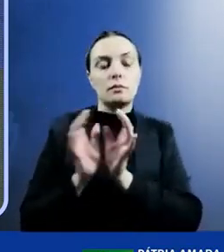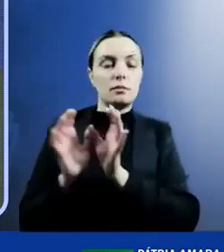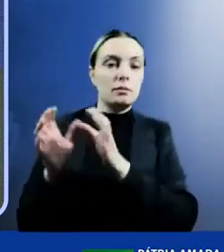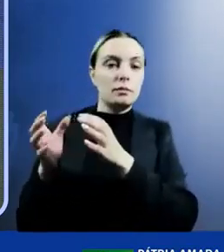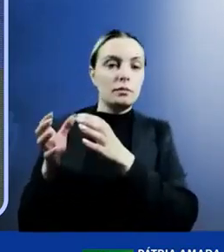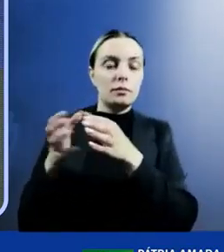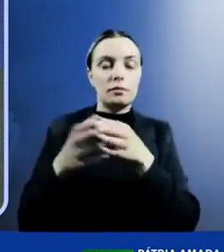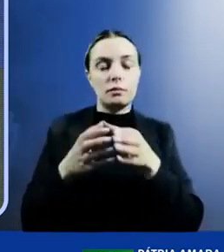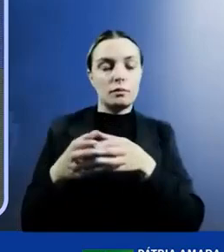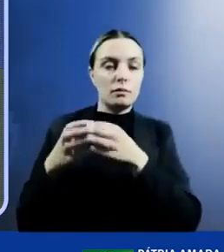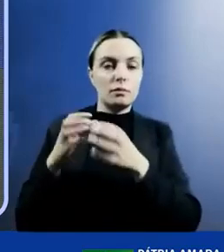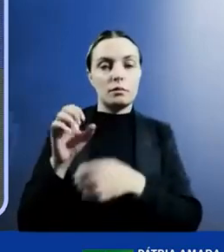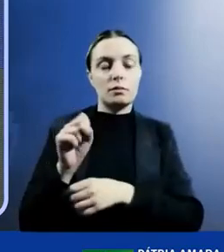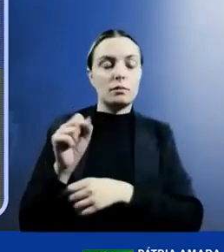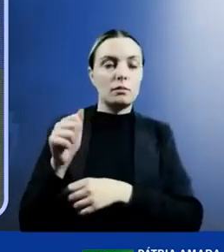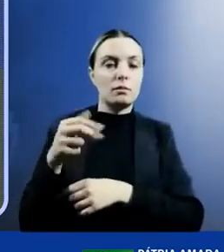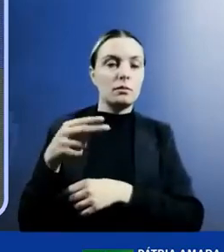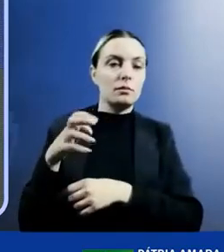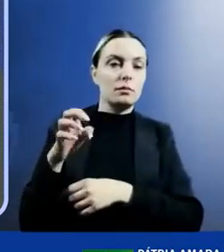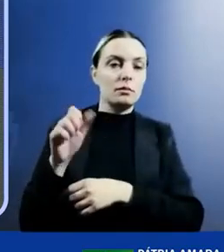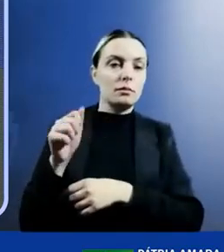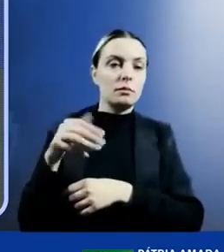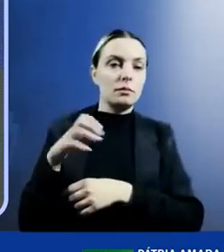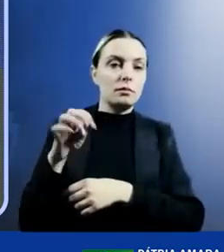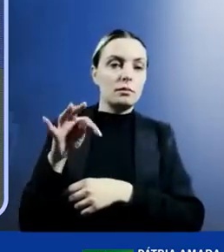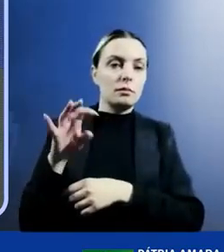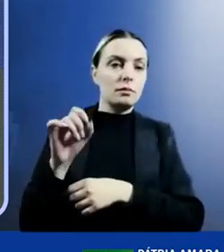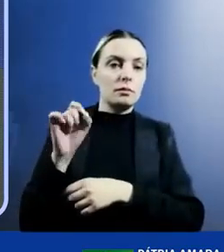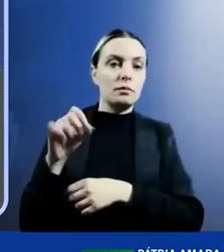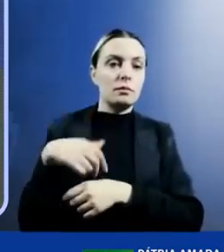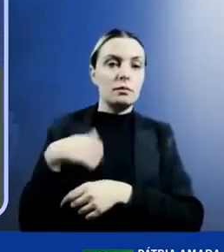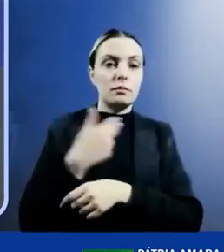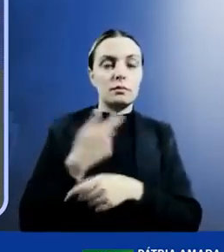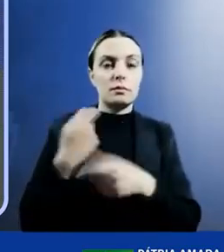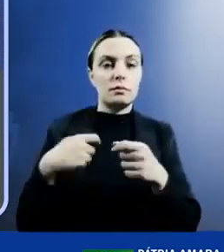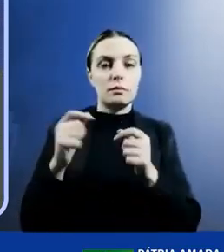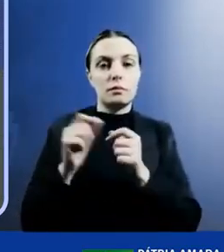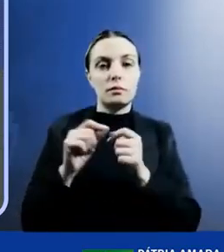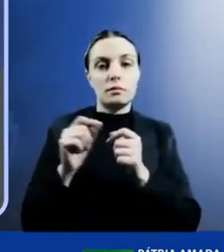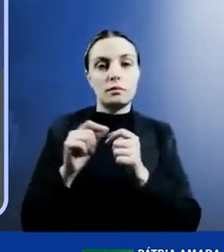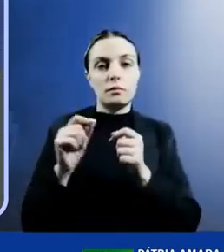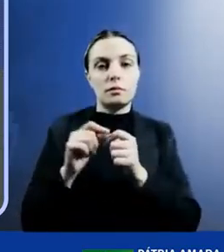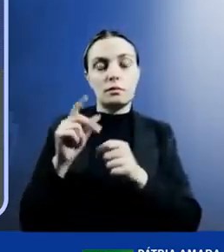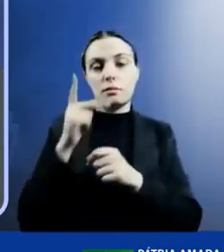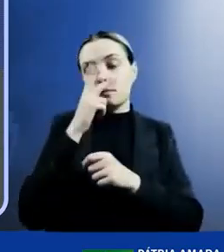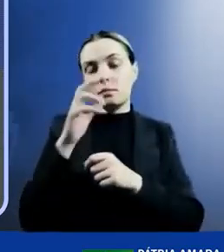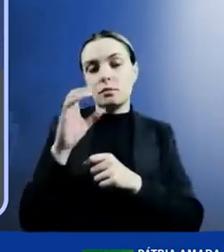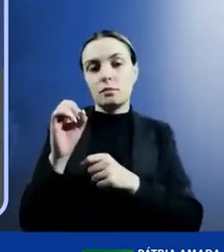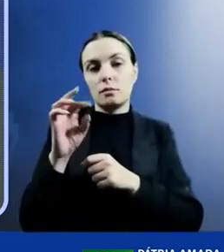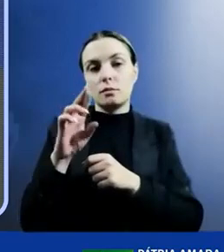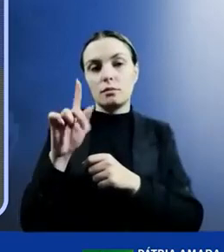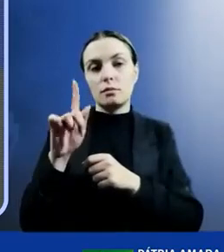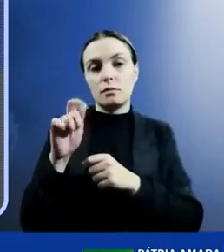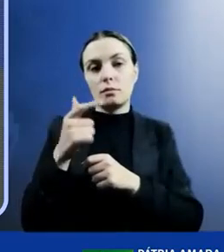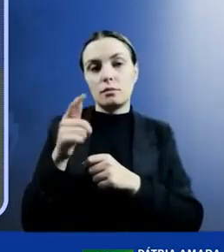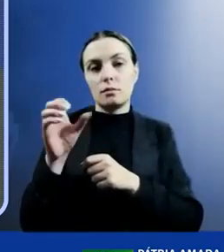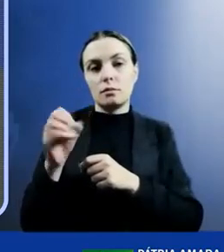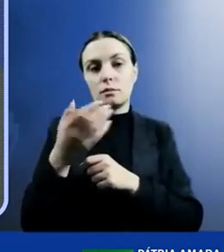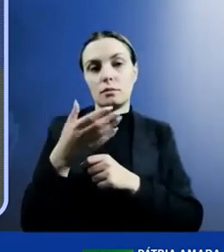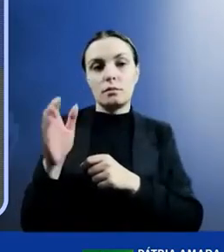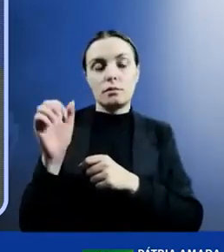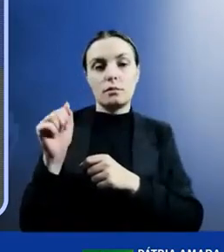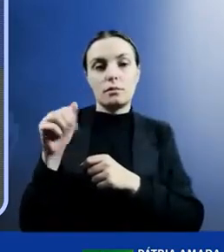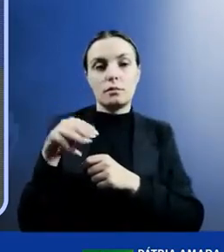aquilo que a gente precisa fazer enquanto órgão ambiental e que a gente tem